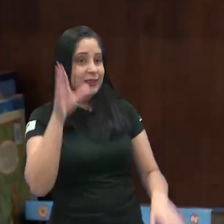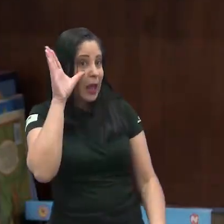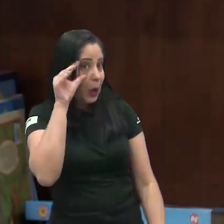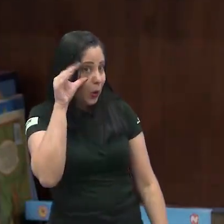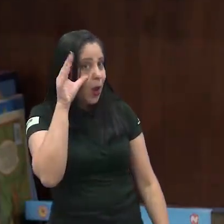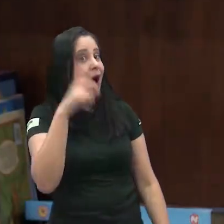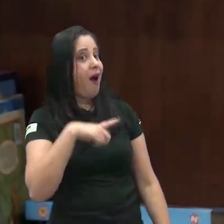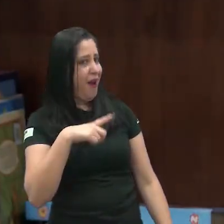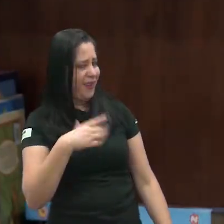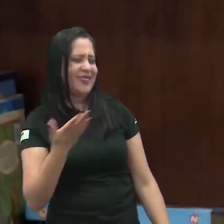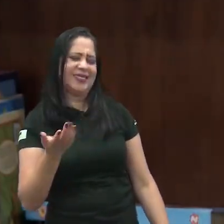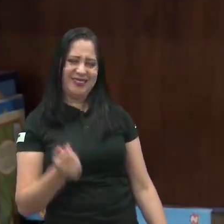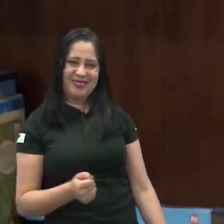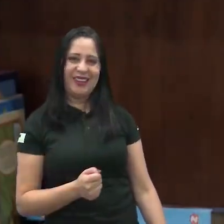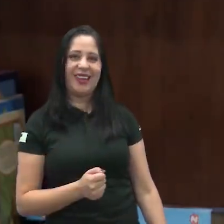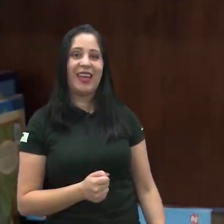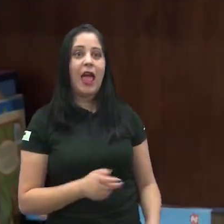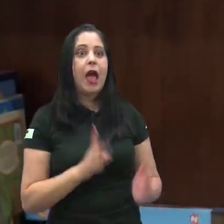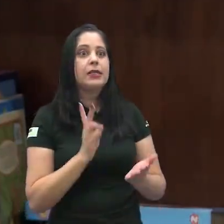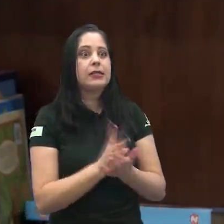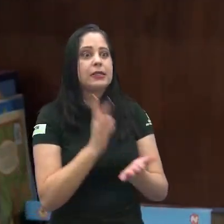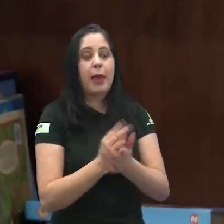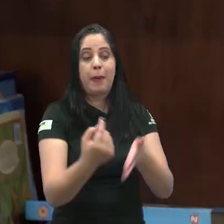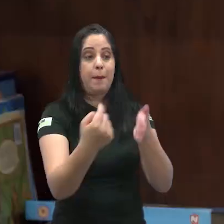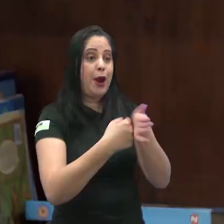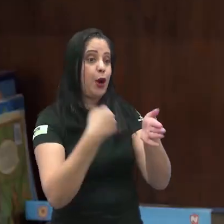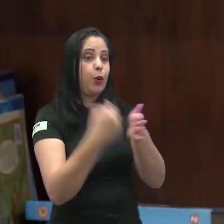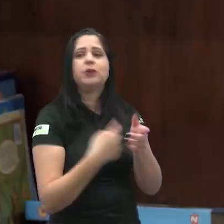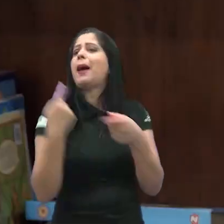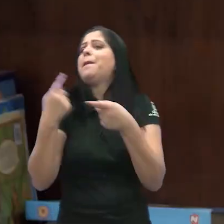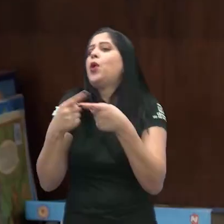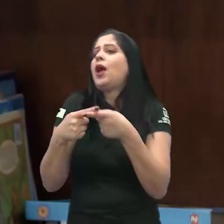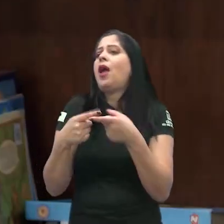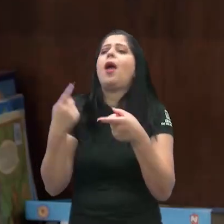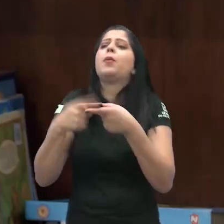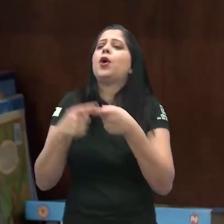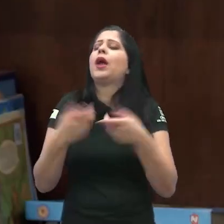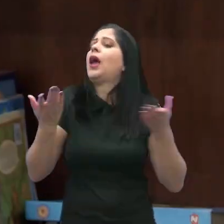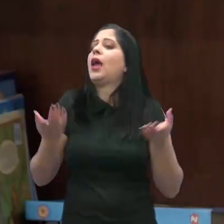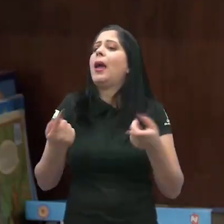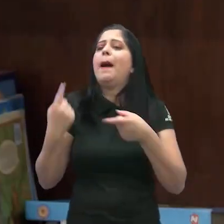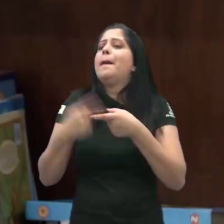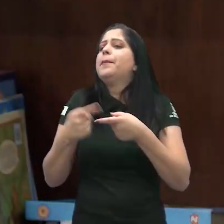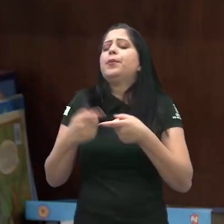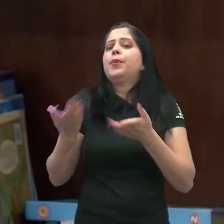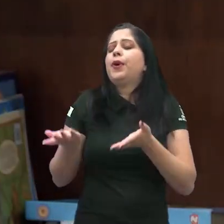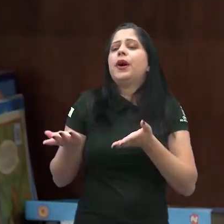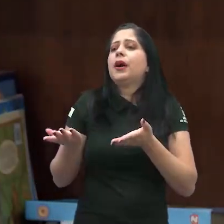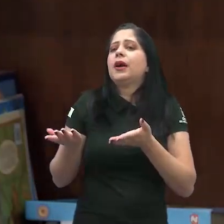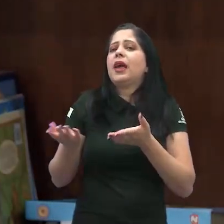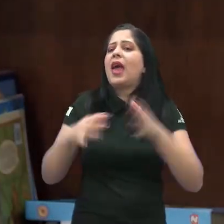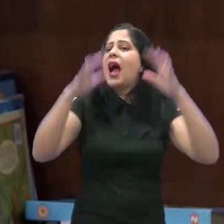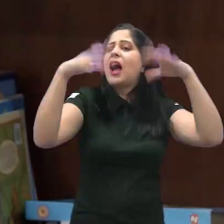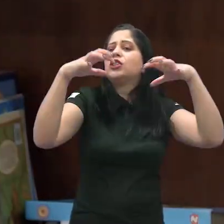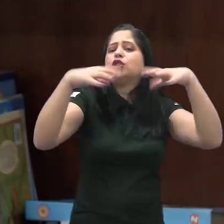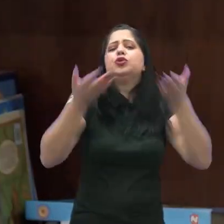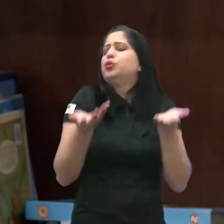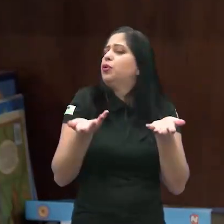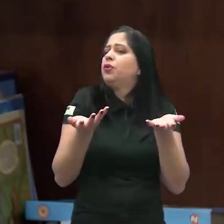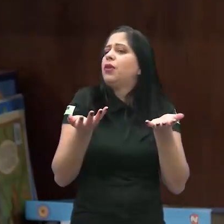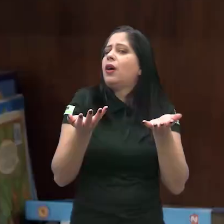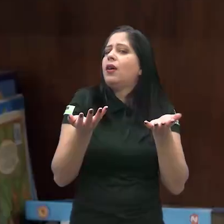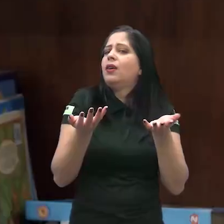curiosas, né? Elas são muito curiosas, elas querem saber os porquês, né? Ô tia, por que a chuva é